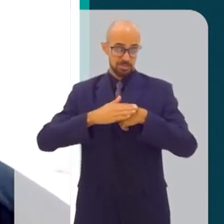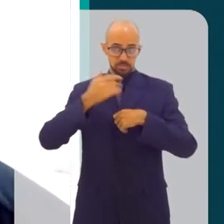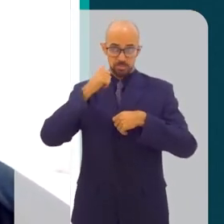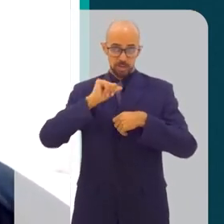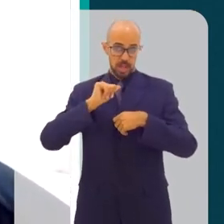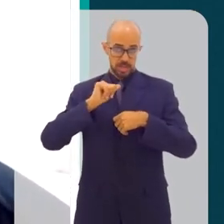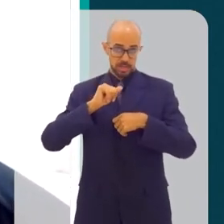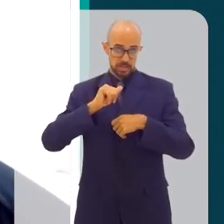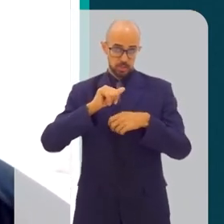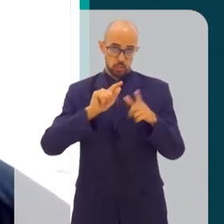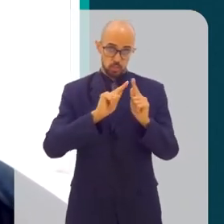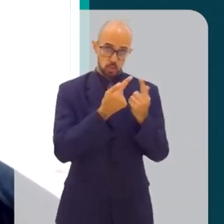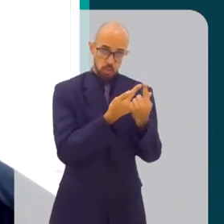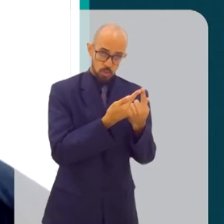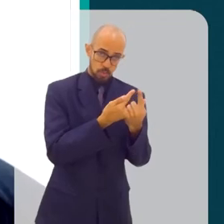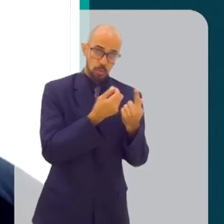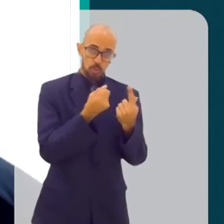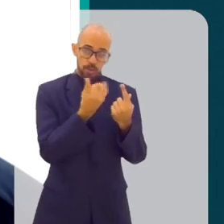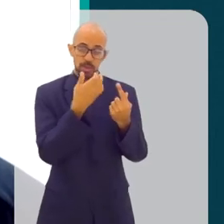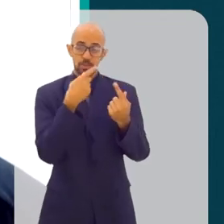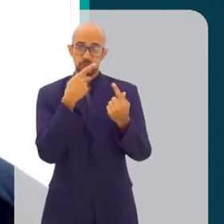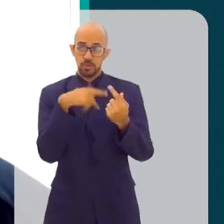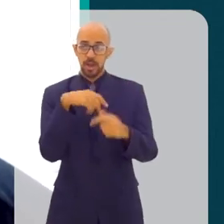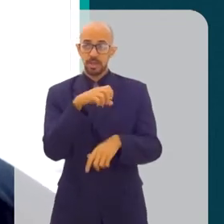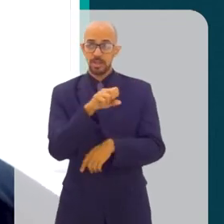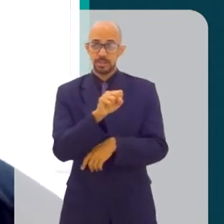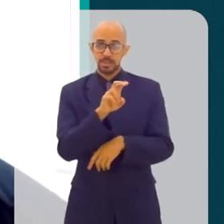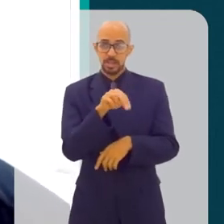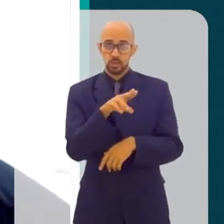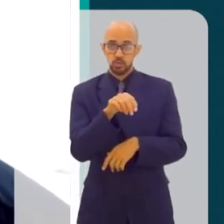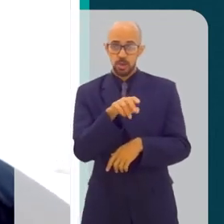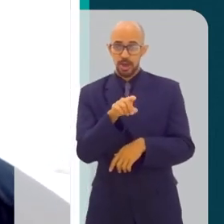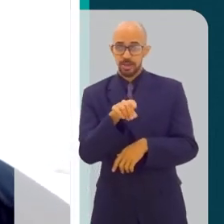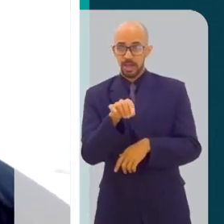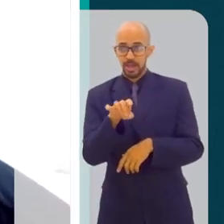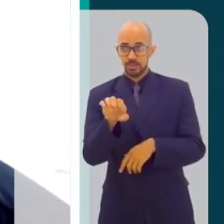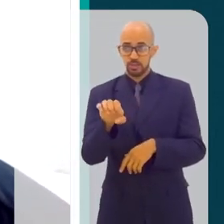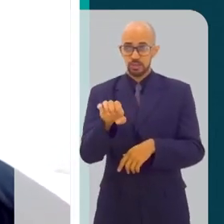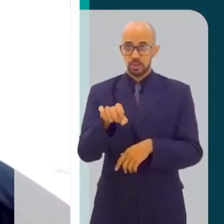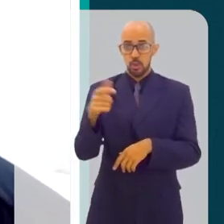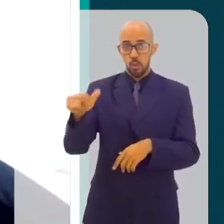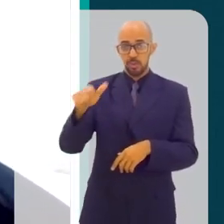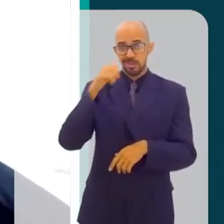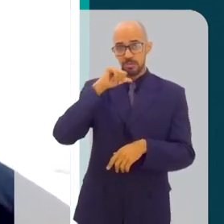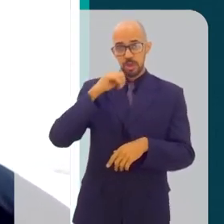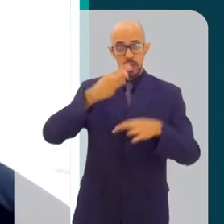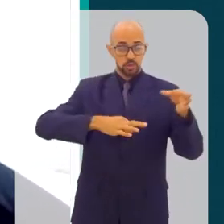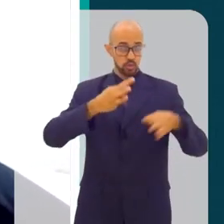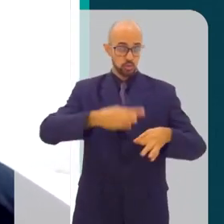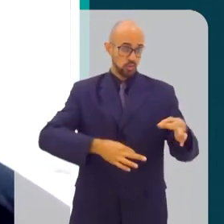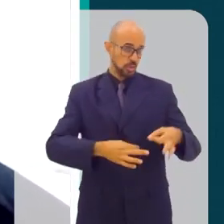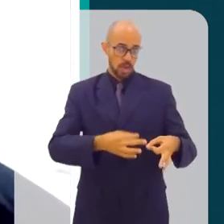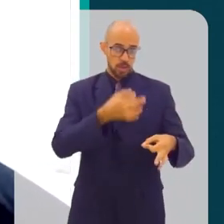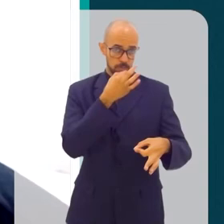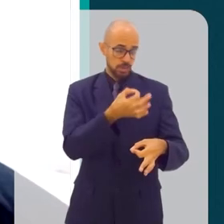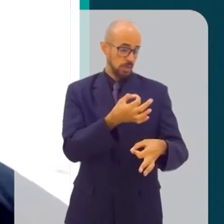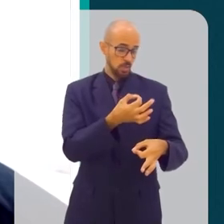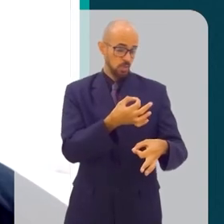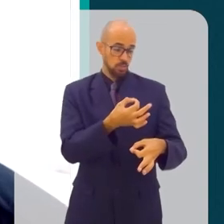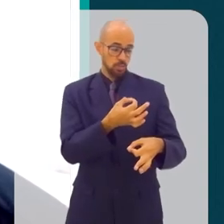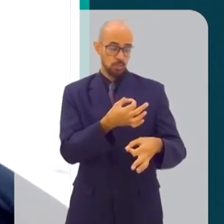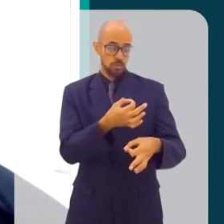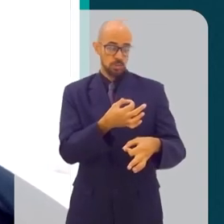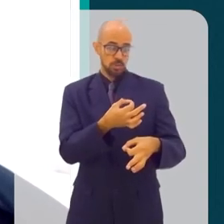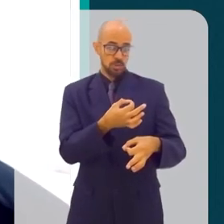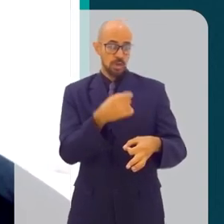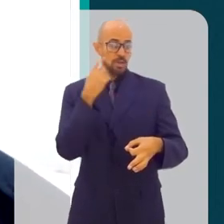entre nós mulheres, quando a gente fala sobre a nossa sexualidade, nós também somos julgadas por outras mulheres,